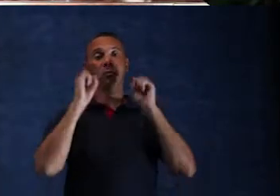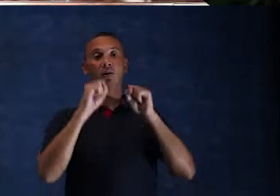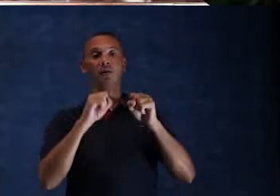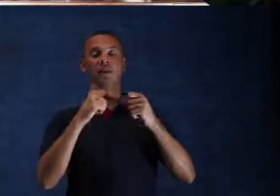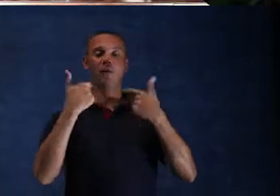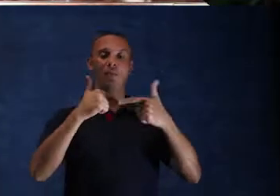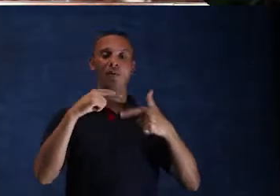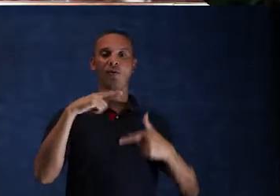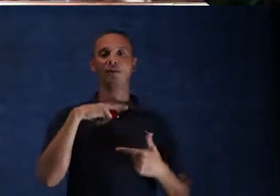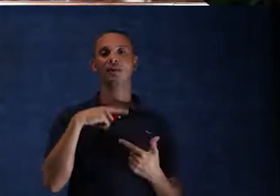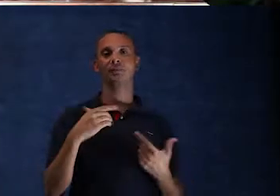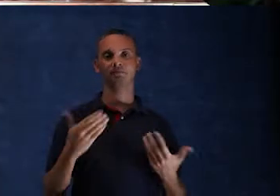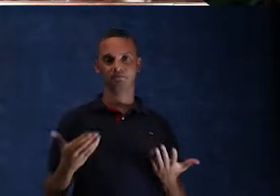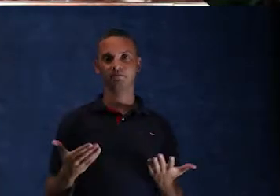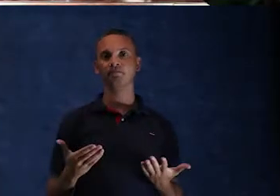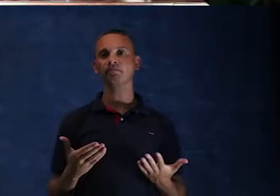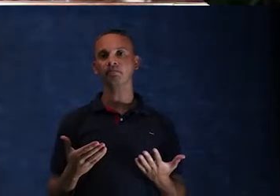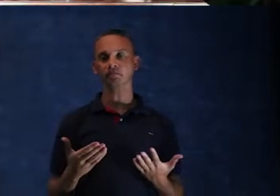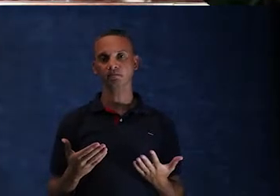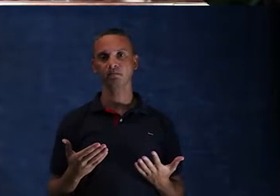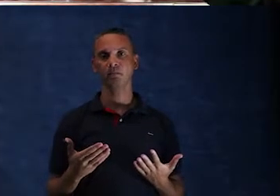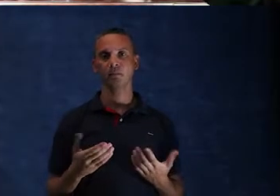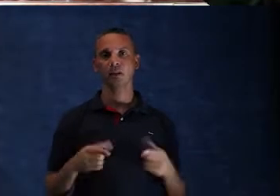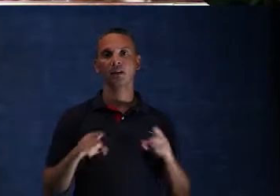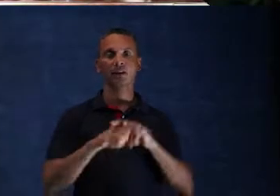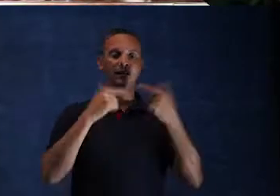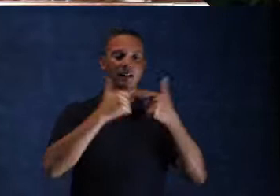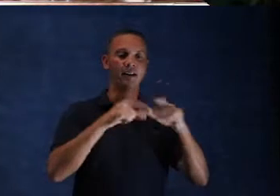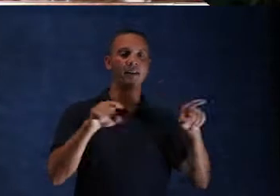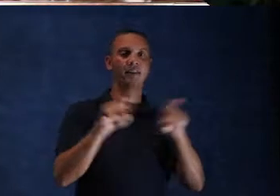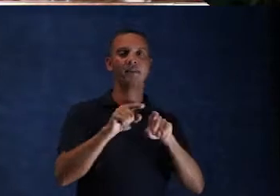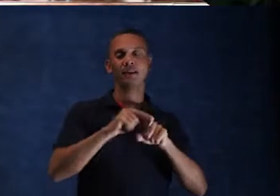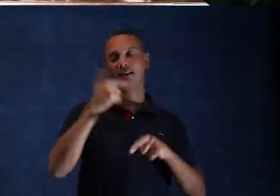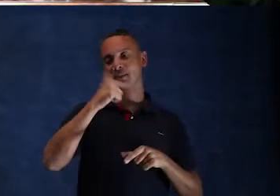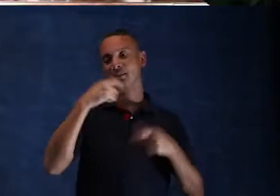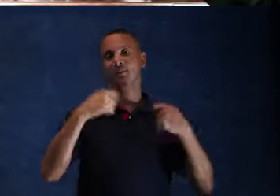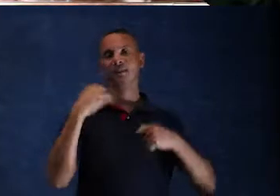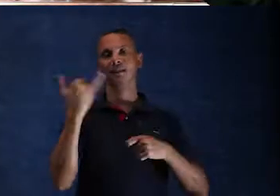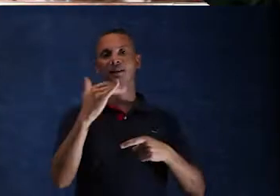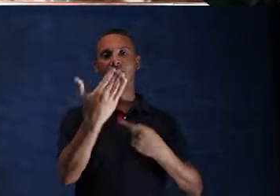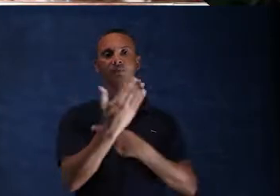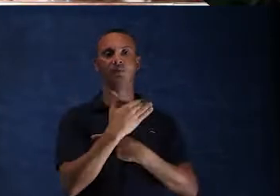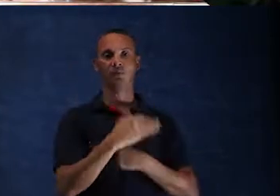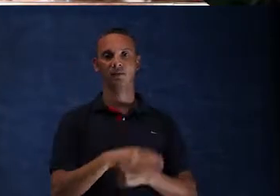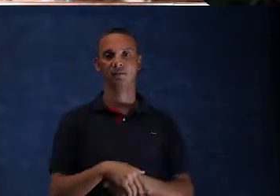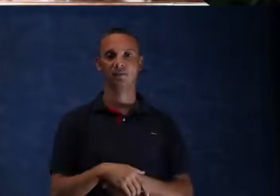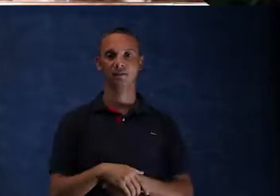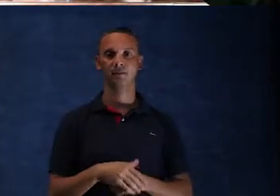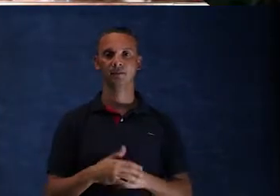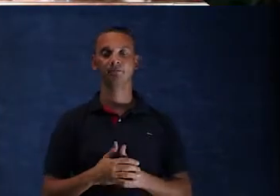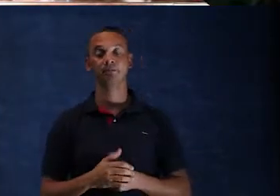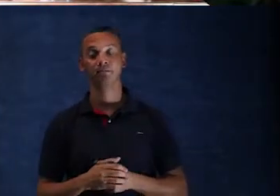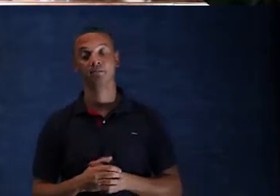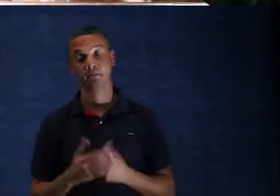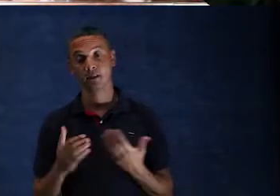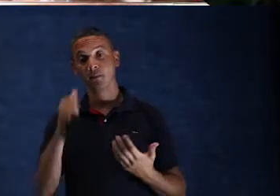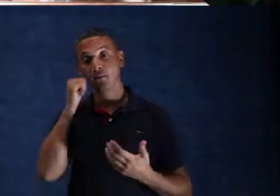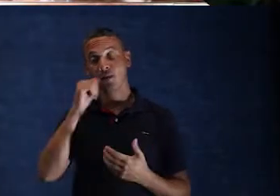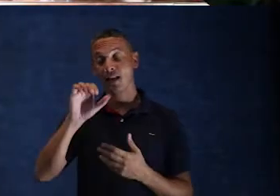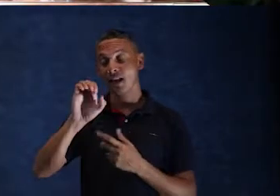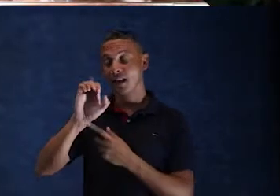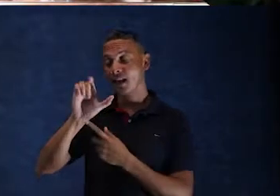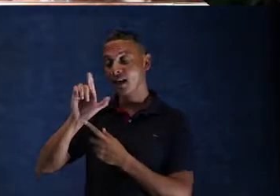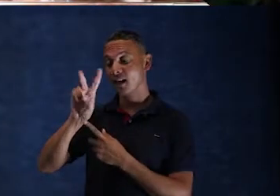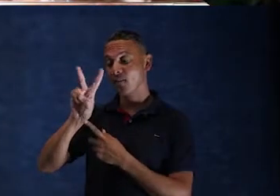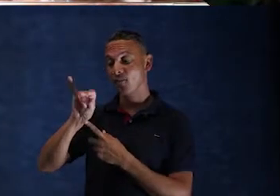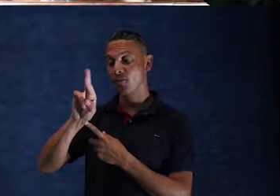humor. Né? E rir ainda é o melhor remédio. E é o que a Elvira comentava a respeito da obra